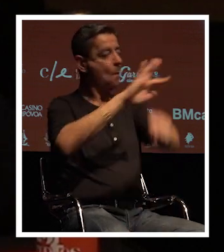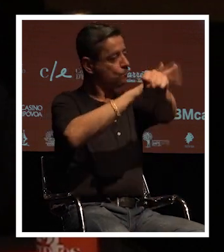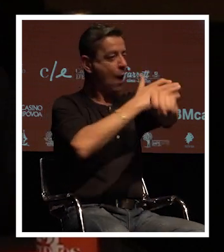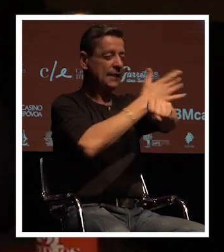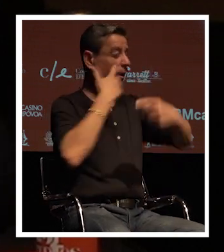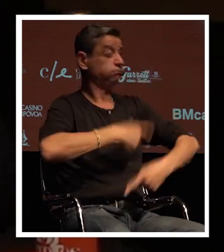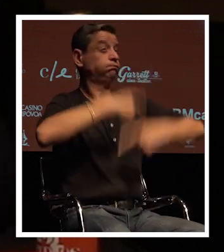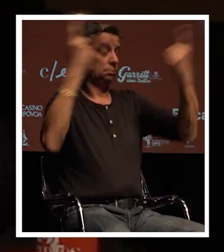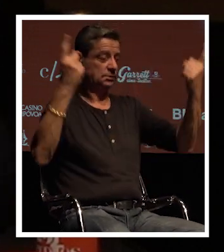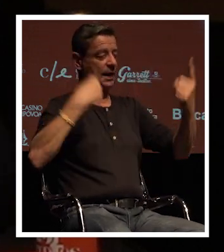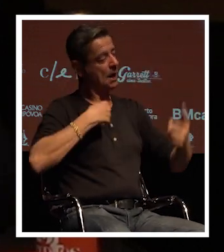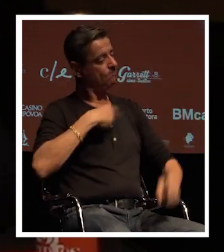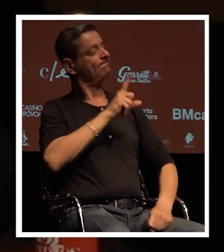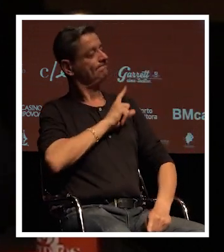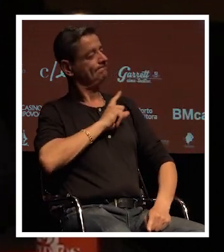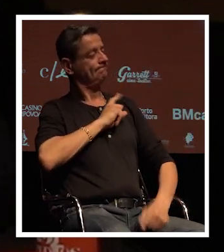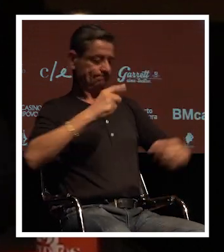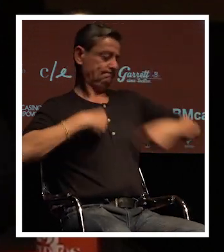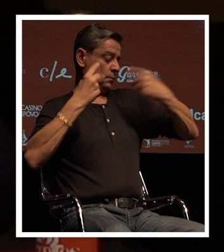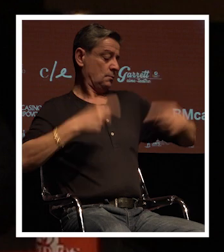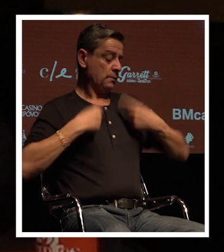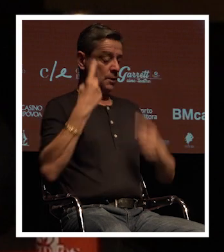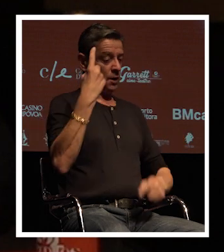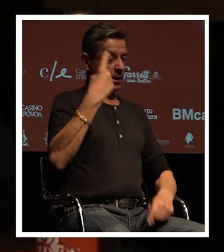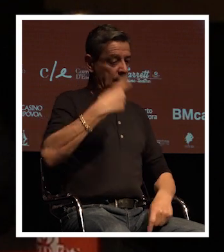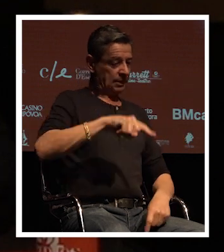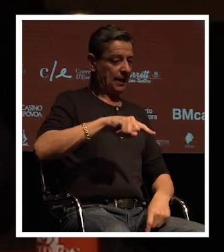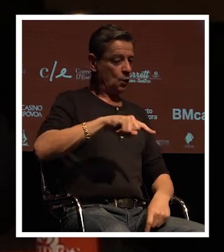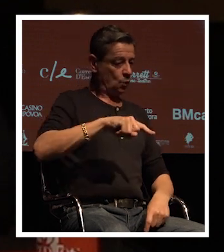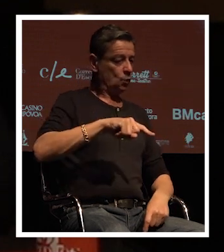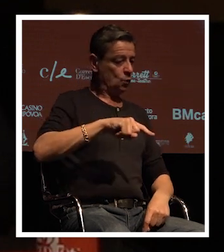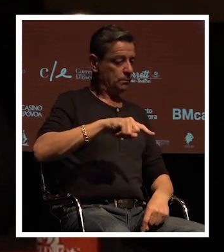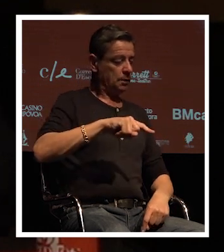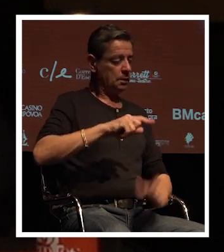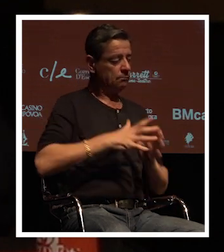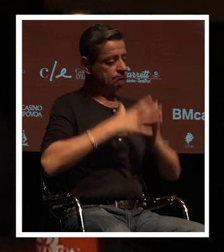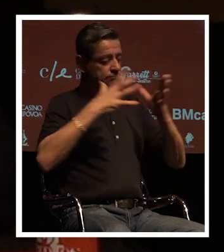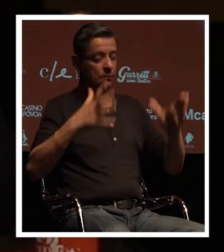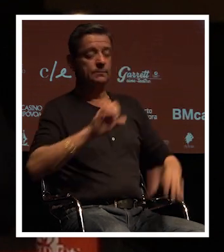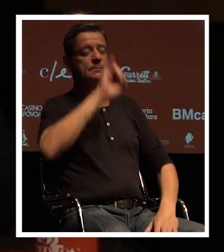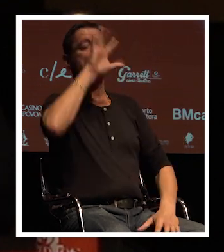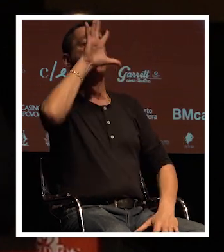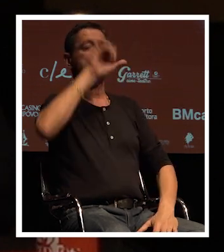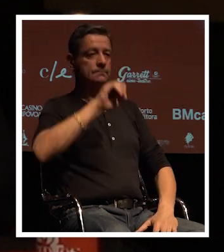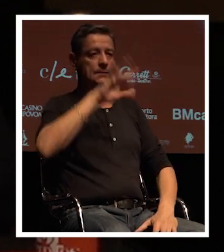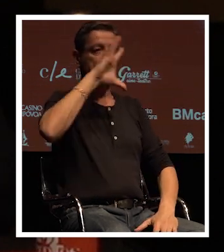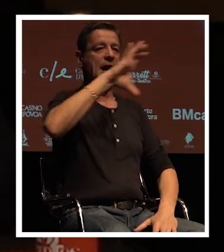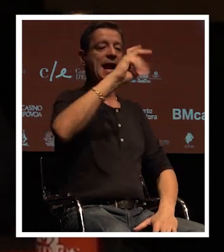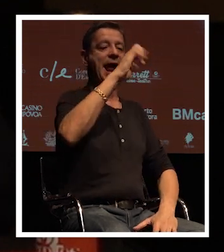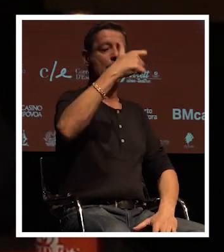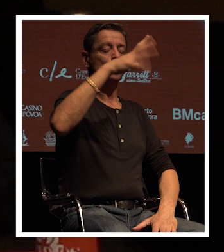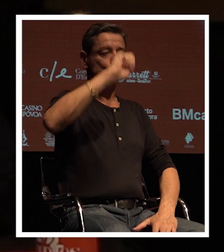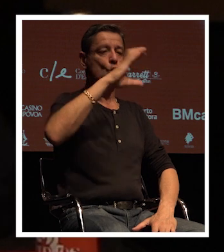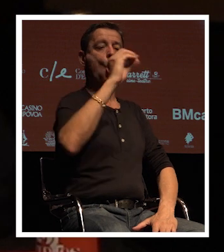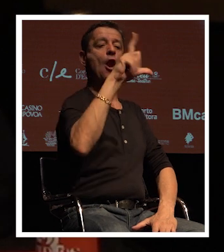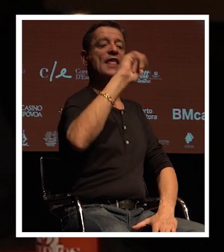embora eu pessoalmente tenha um uma enorme admiração para o caros de Oliveira presor